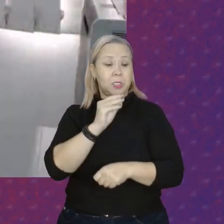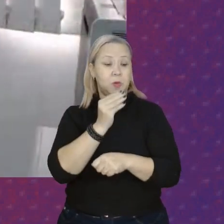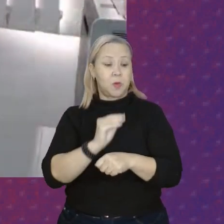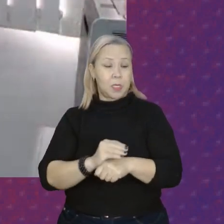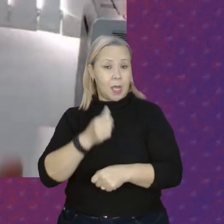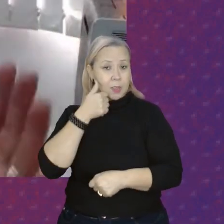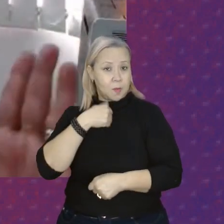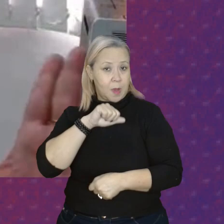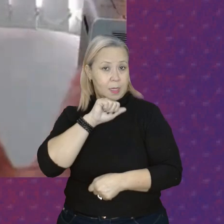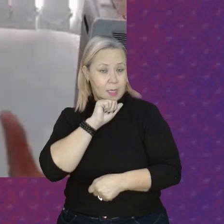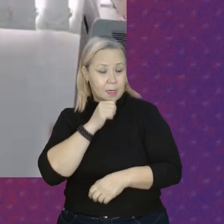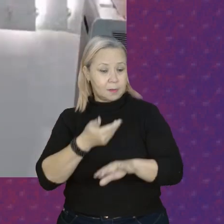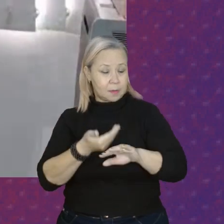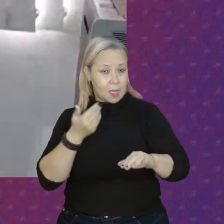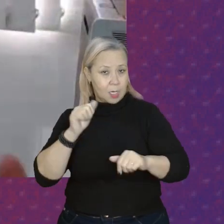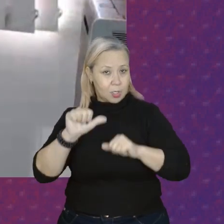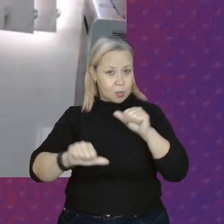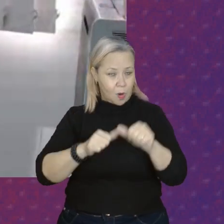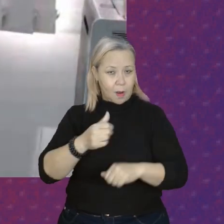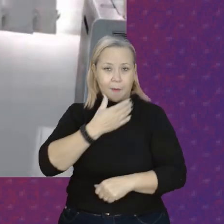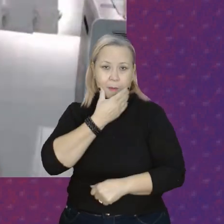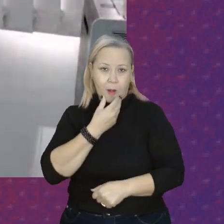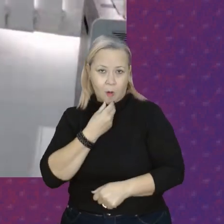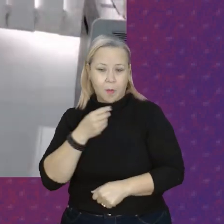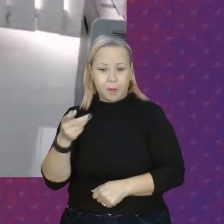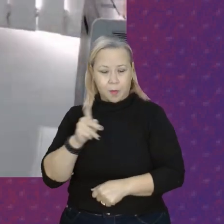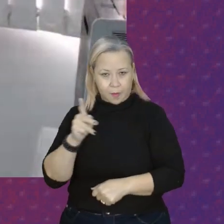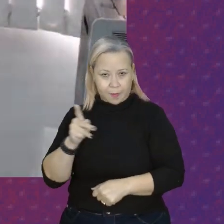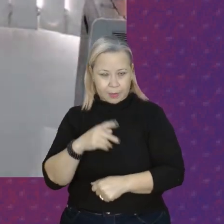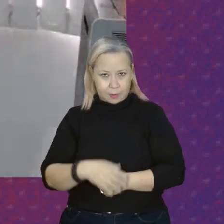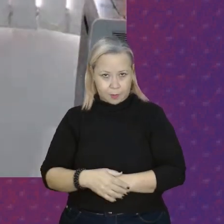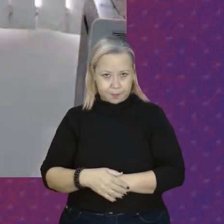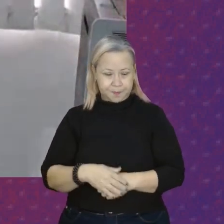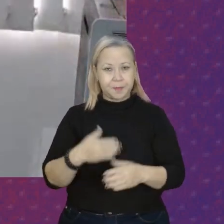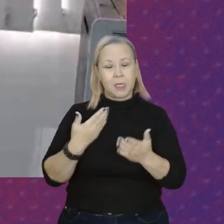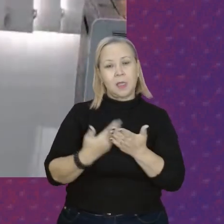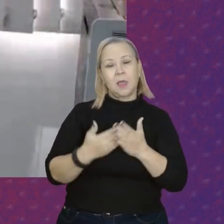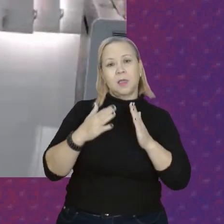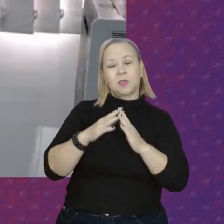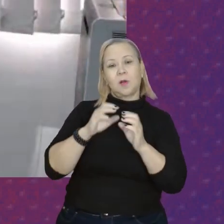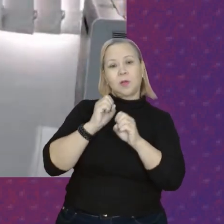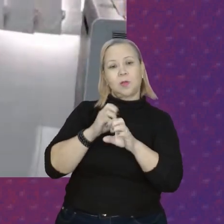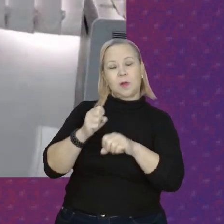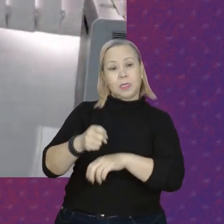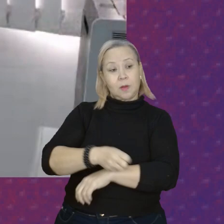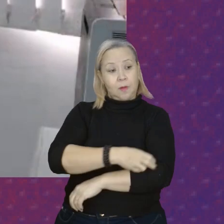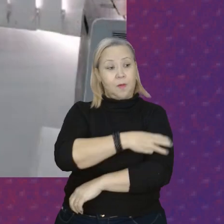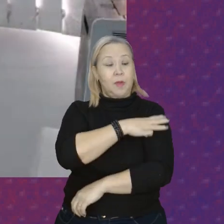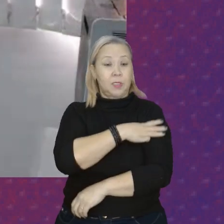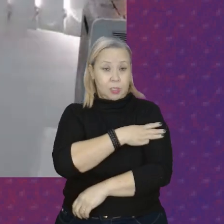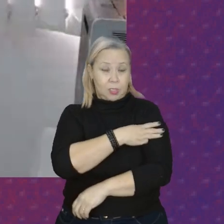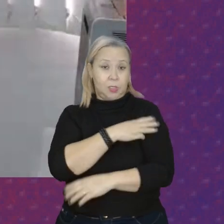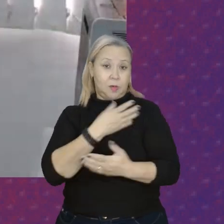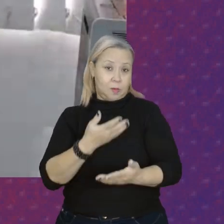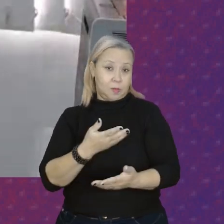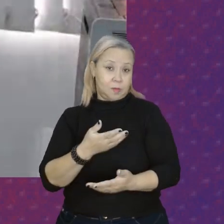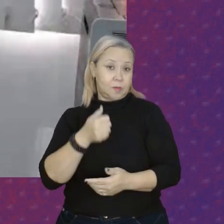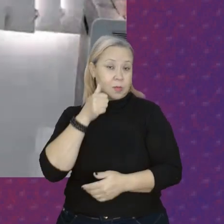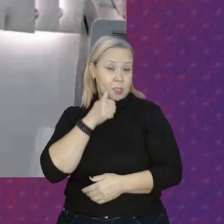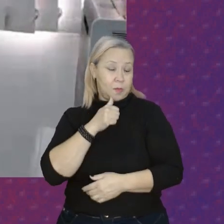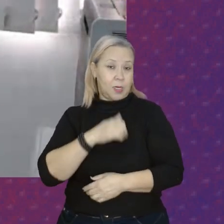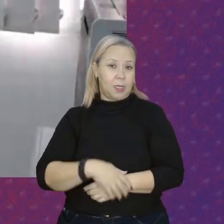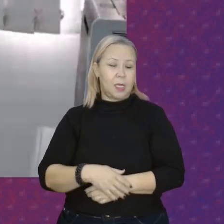o que se coloca para a escola de educação infantil e anos iniciais. Este homem, como